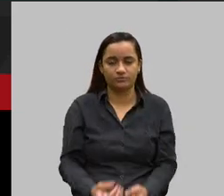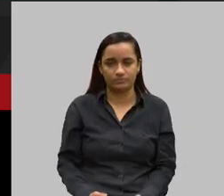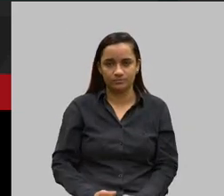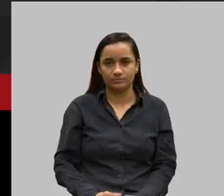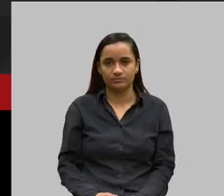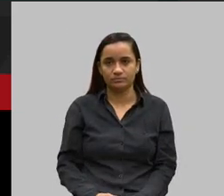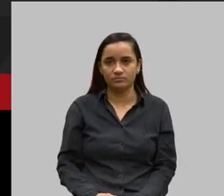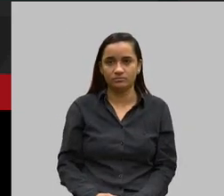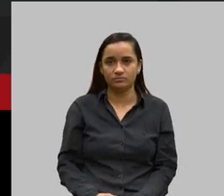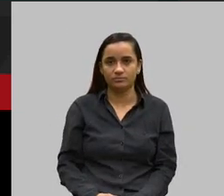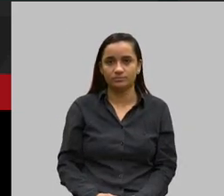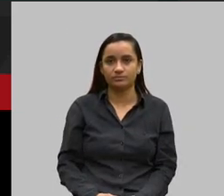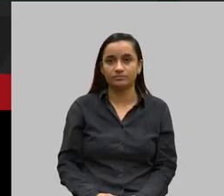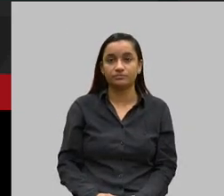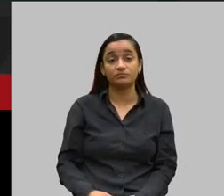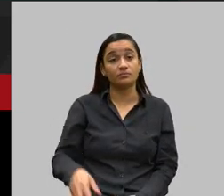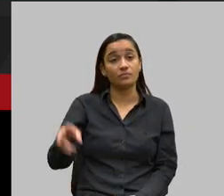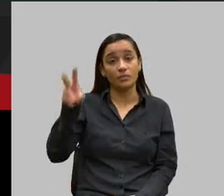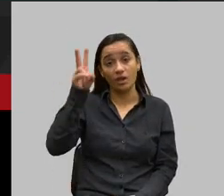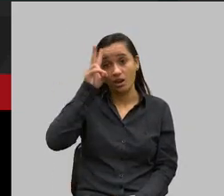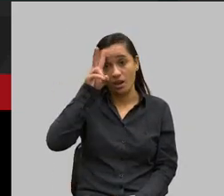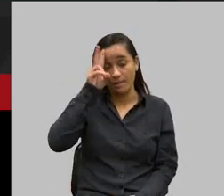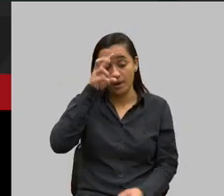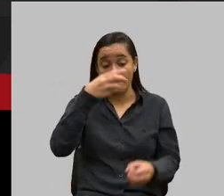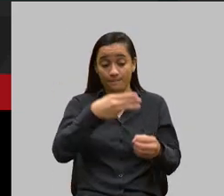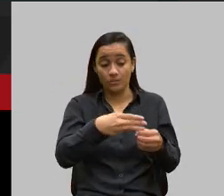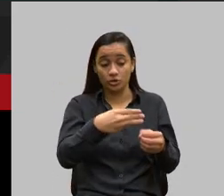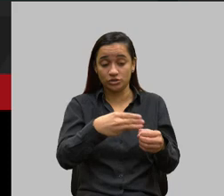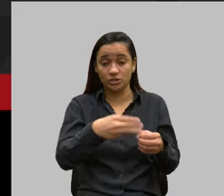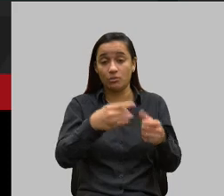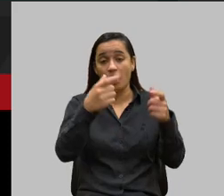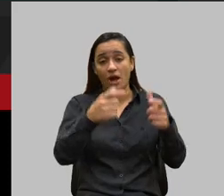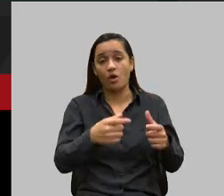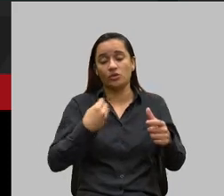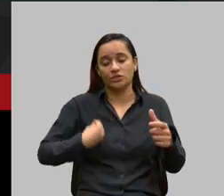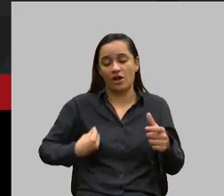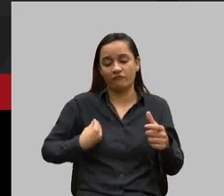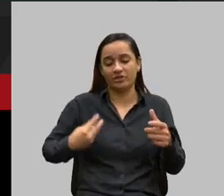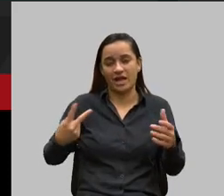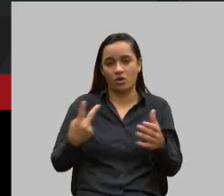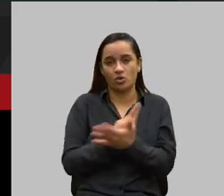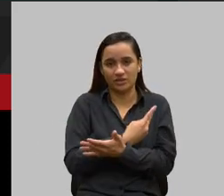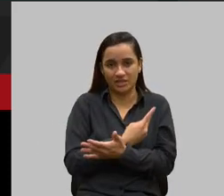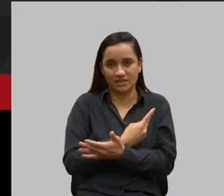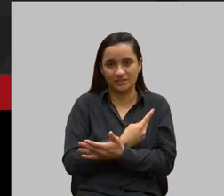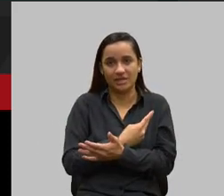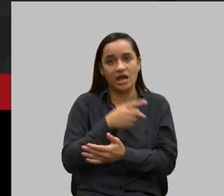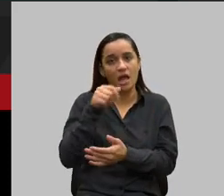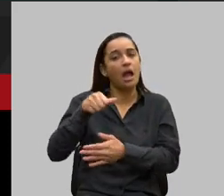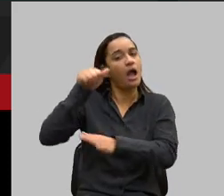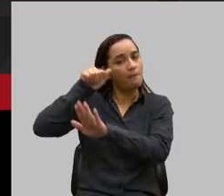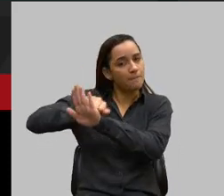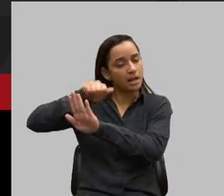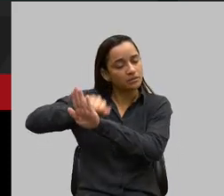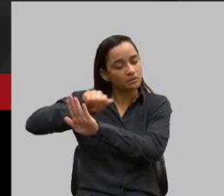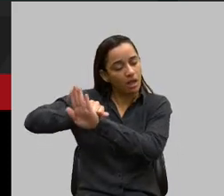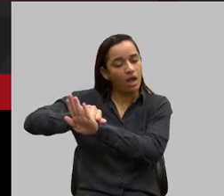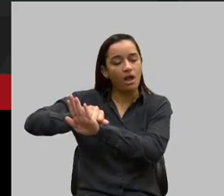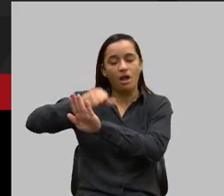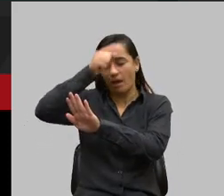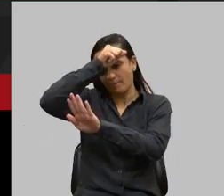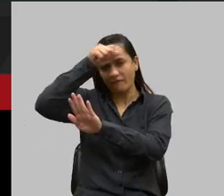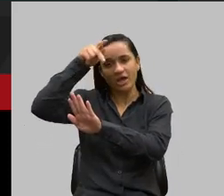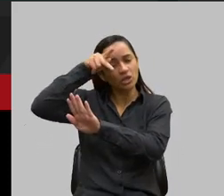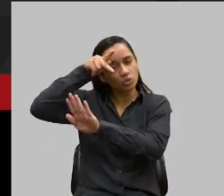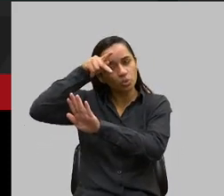municípios Lembrando que o município é onde a vida real acontece né gente é na porta do prefeito e da prefeita que o cidadão bate ali